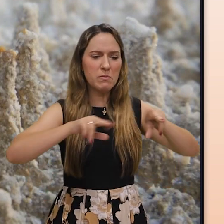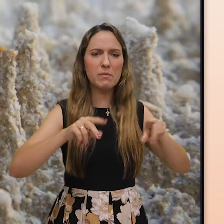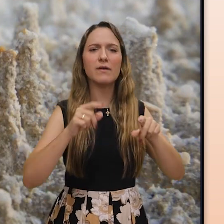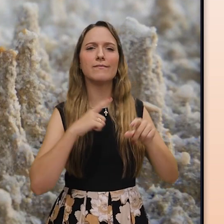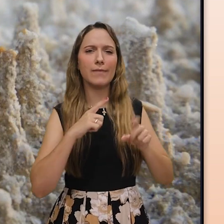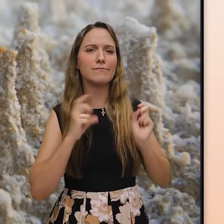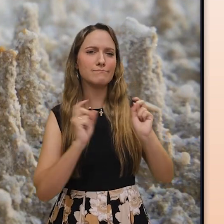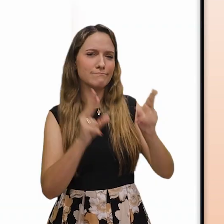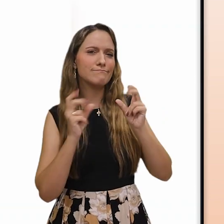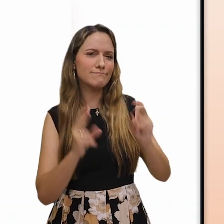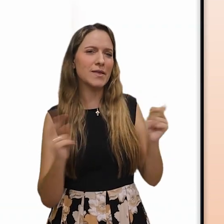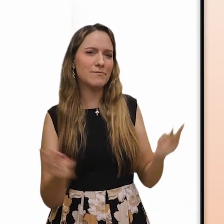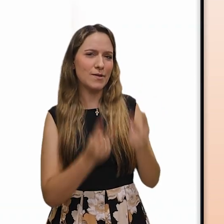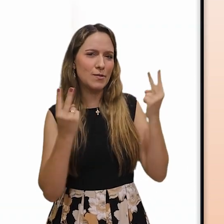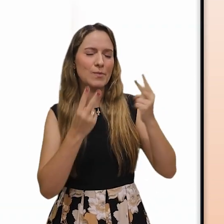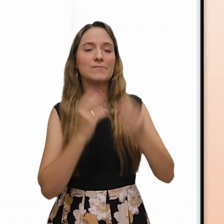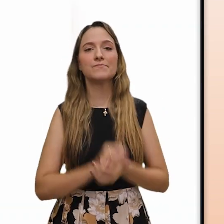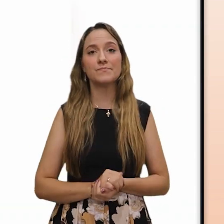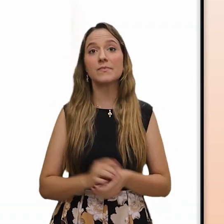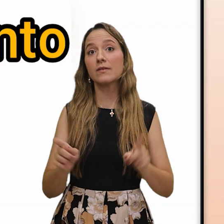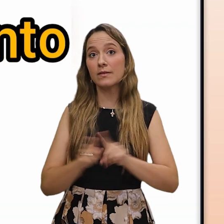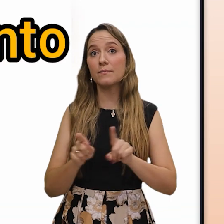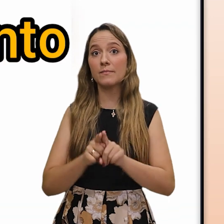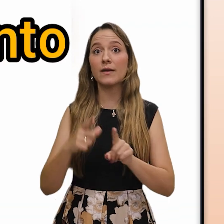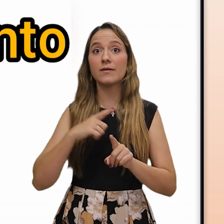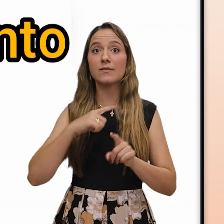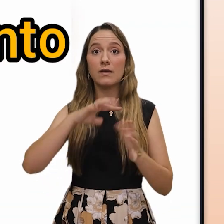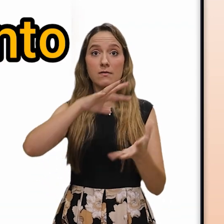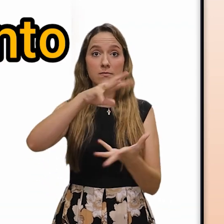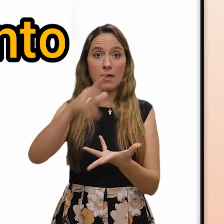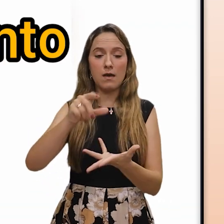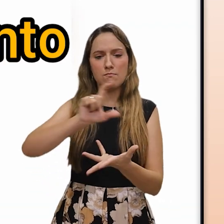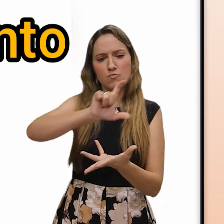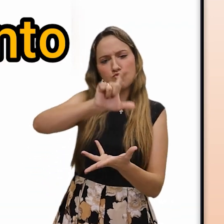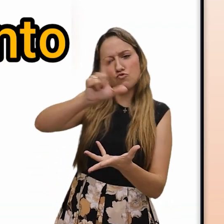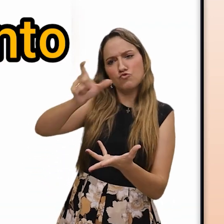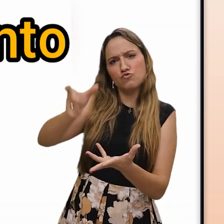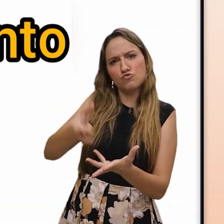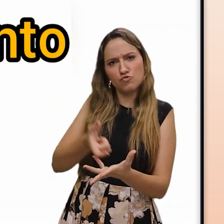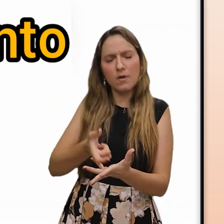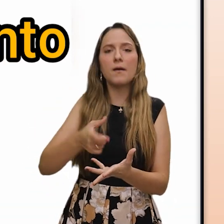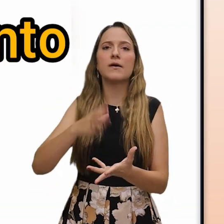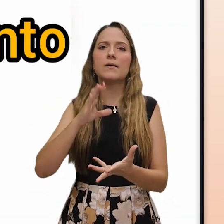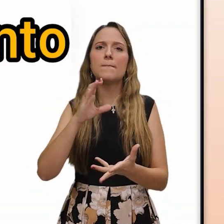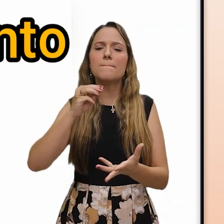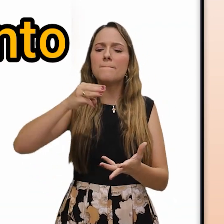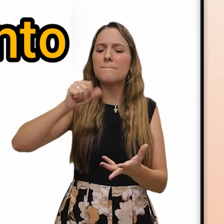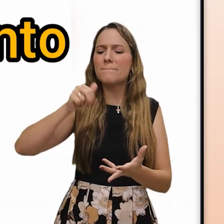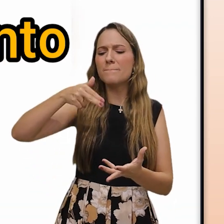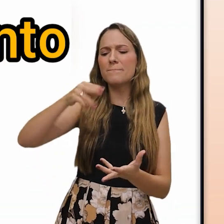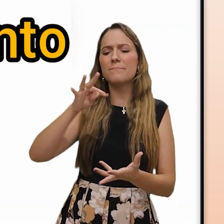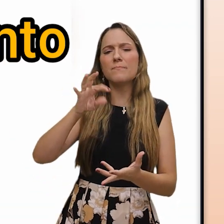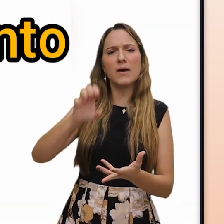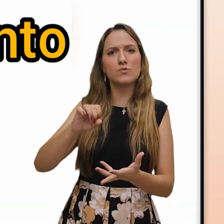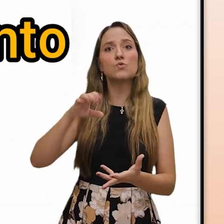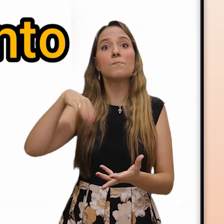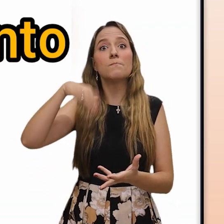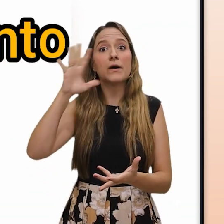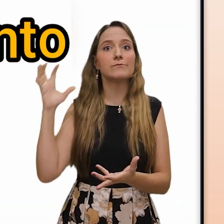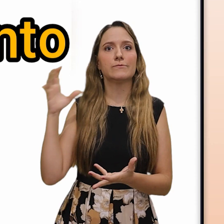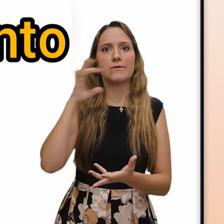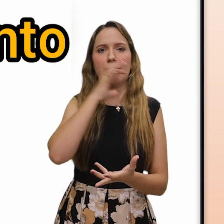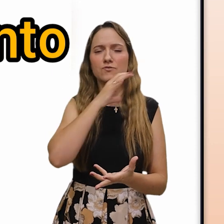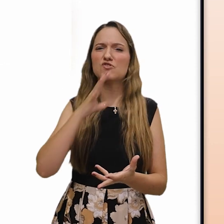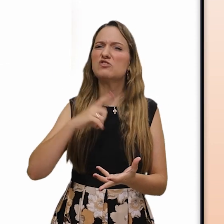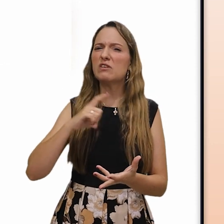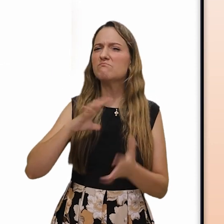econômica. Abaixo da crosta temos o manto, atingindo quase 3 mil quilômetros de profundidade. Ele é